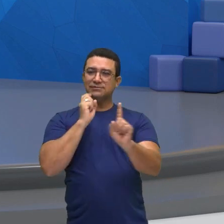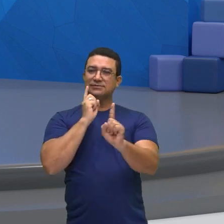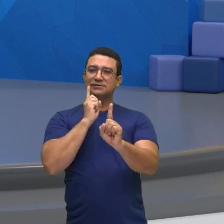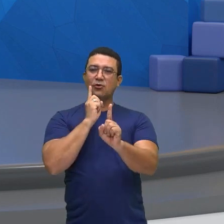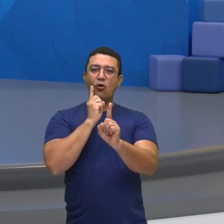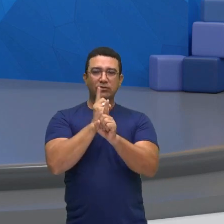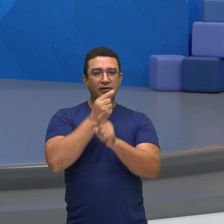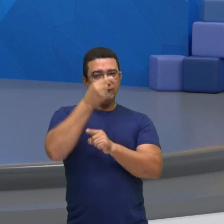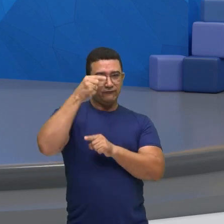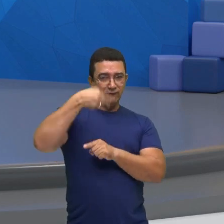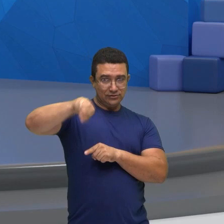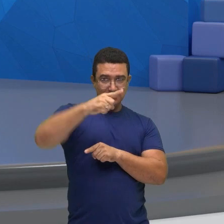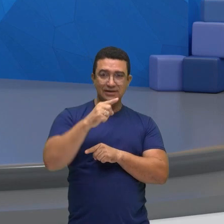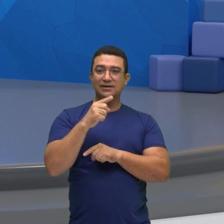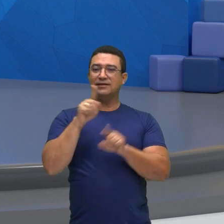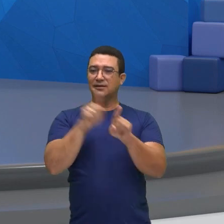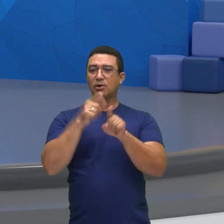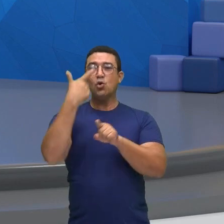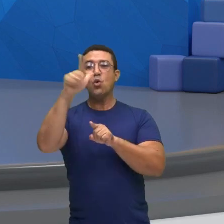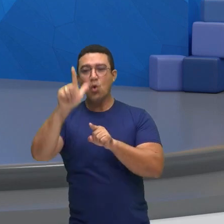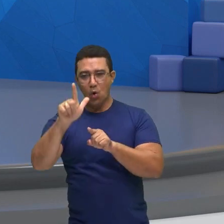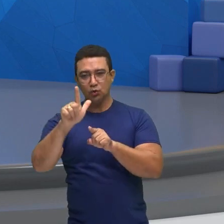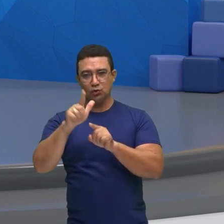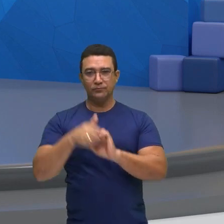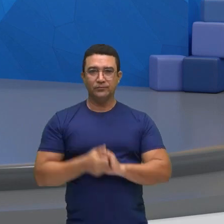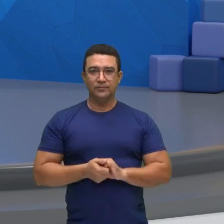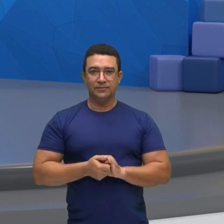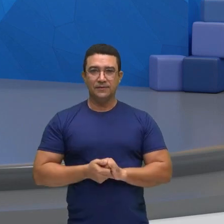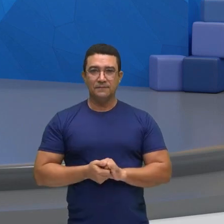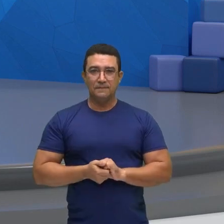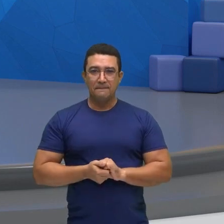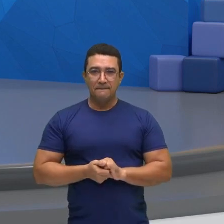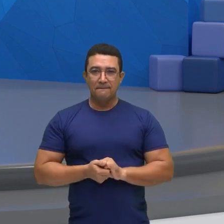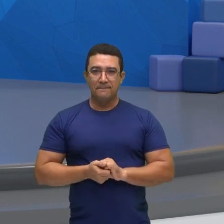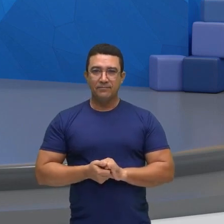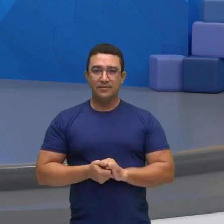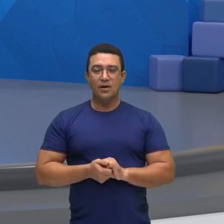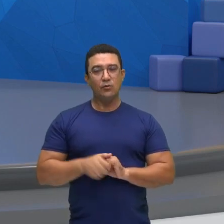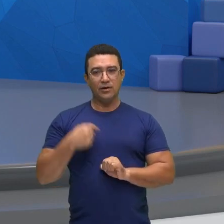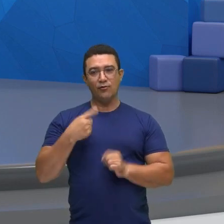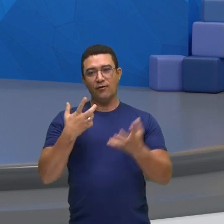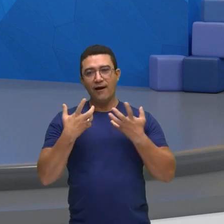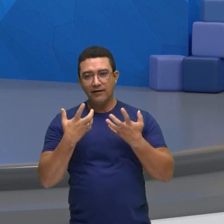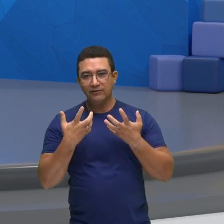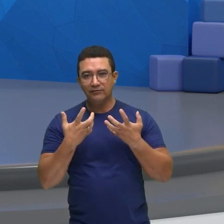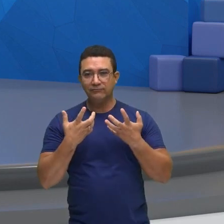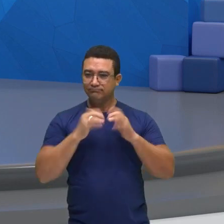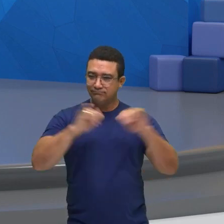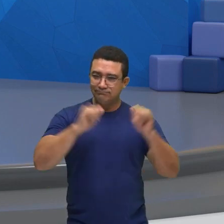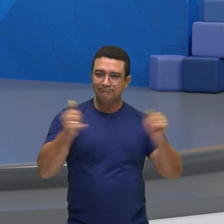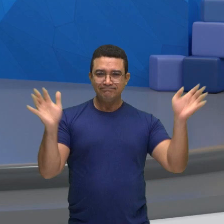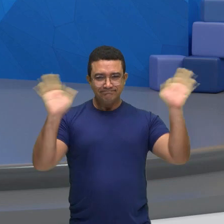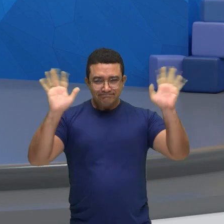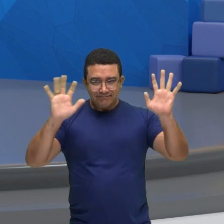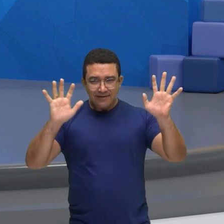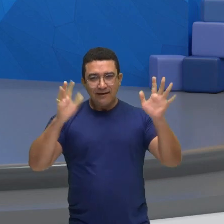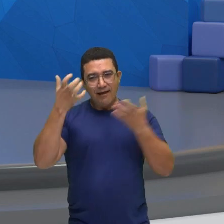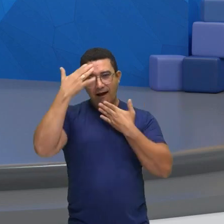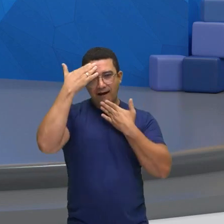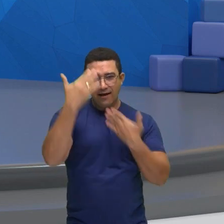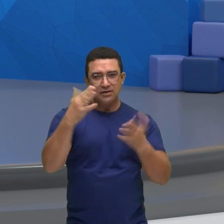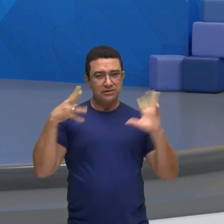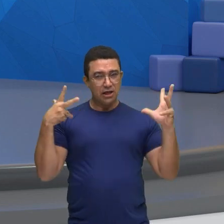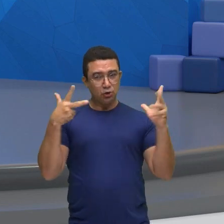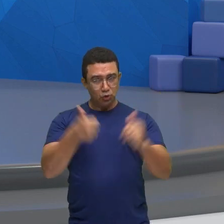vocês cumpriram certinho os nossos acordos que a gente colocou lá no início, tá bom? Eu me despeço aqui agradecendo a presença